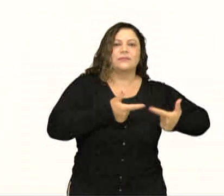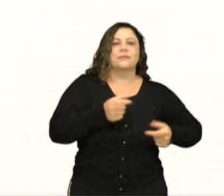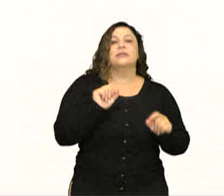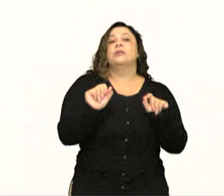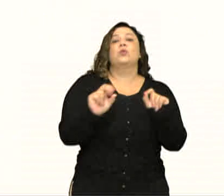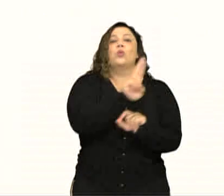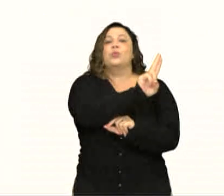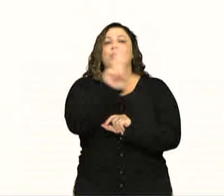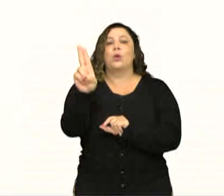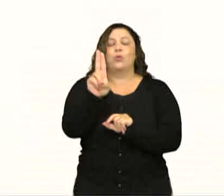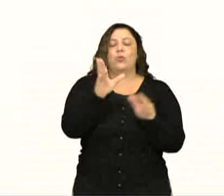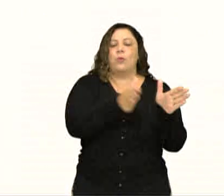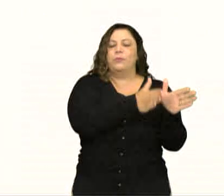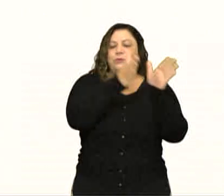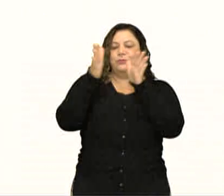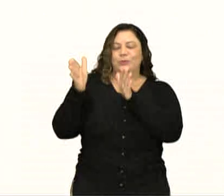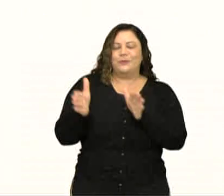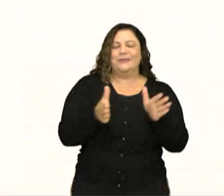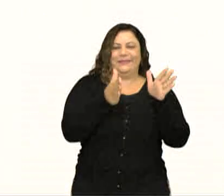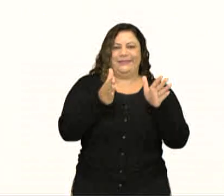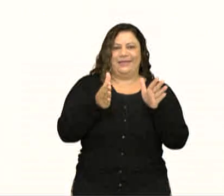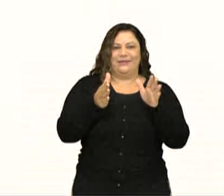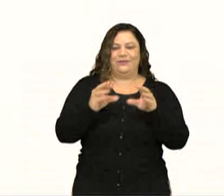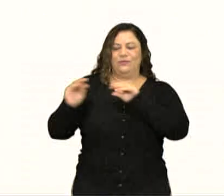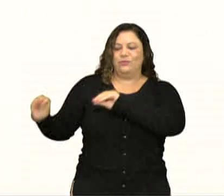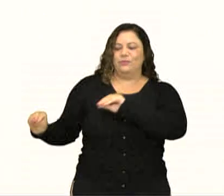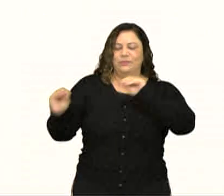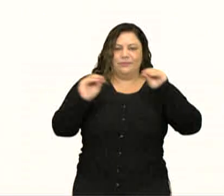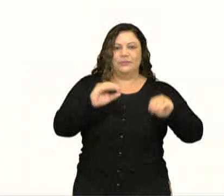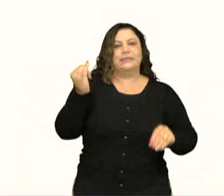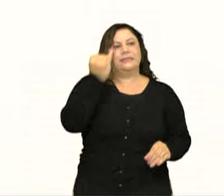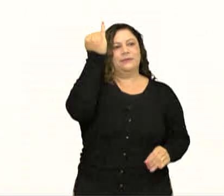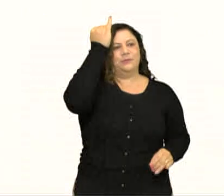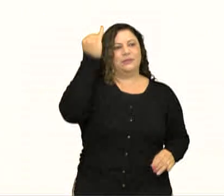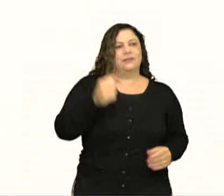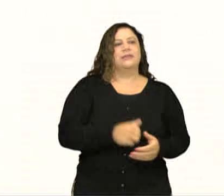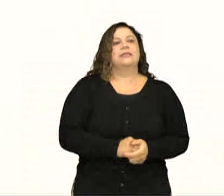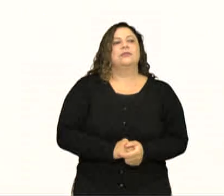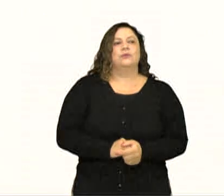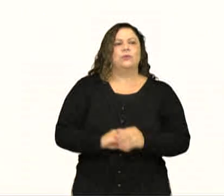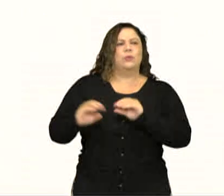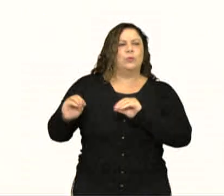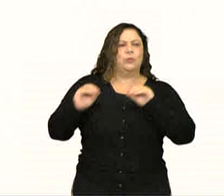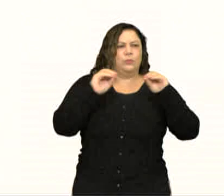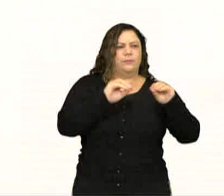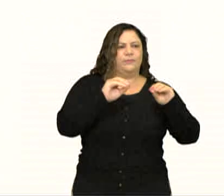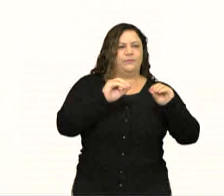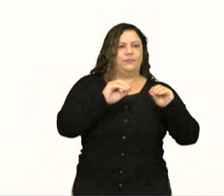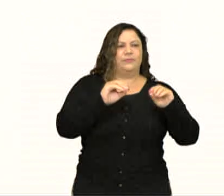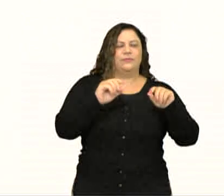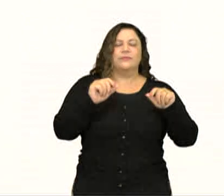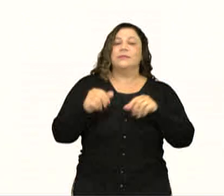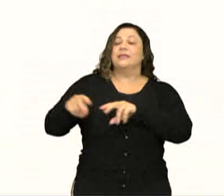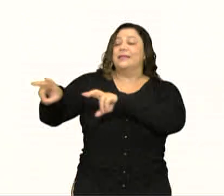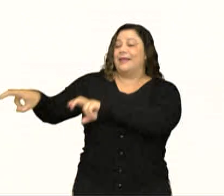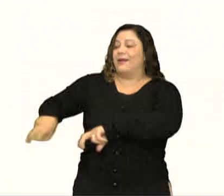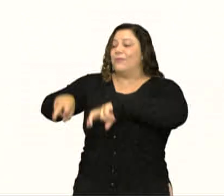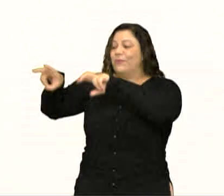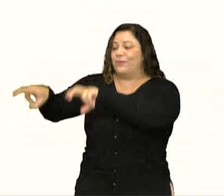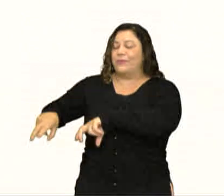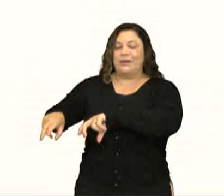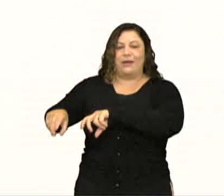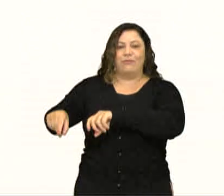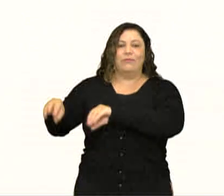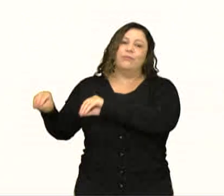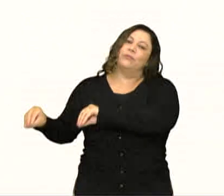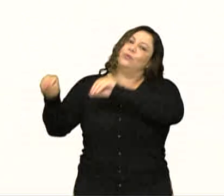né, do processo de imigração bastante importante para o Brasil, o intenso processo de migração da área rural para as áreas urbanas